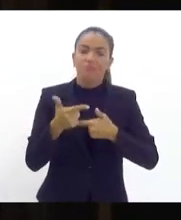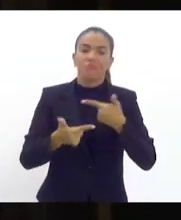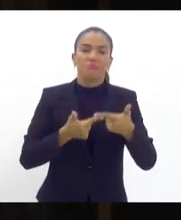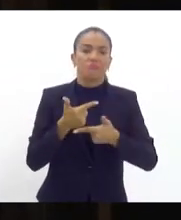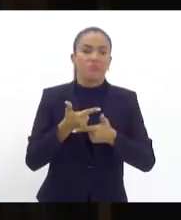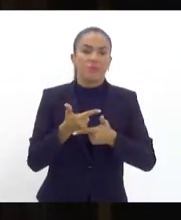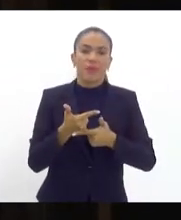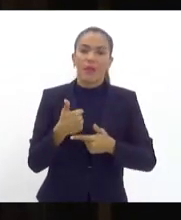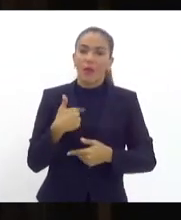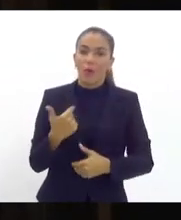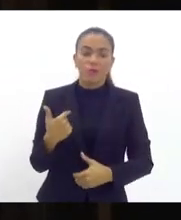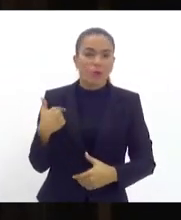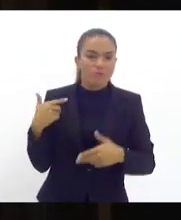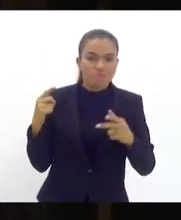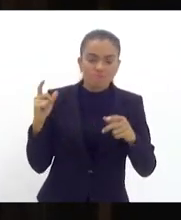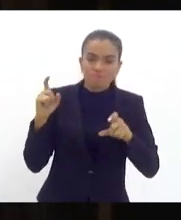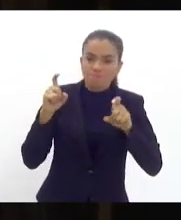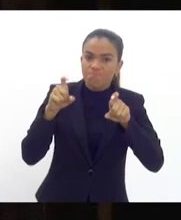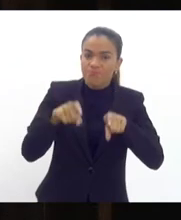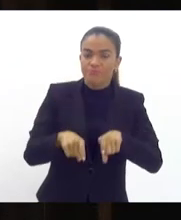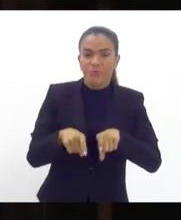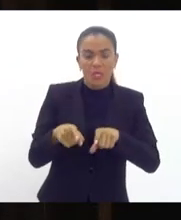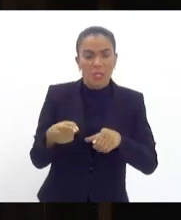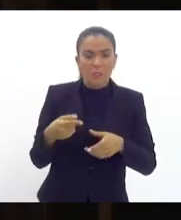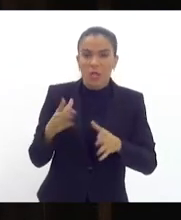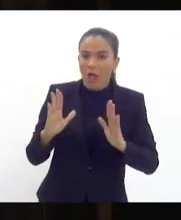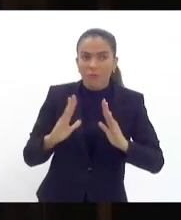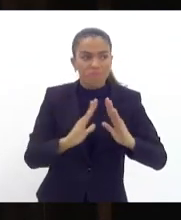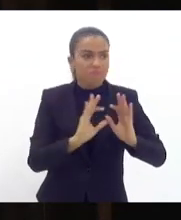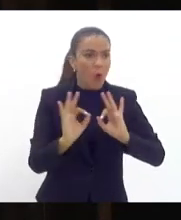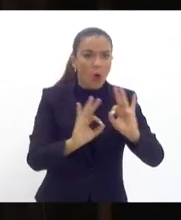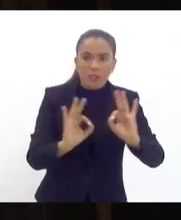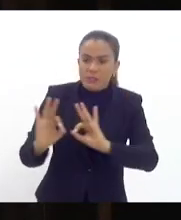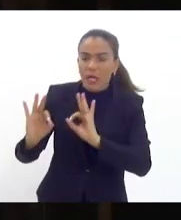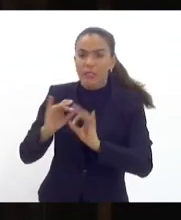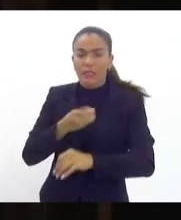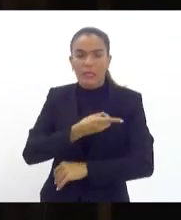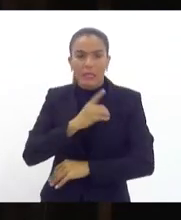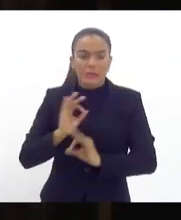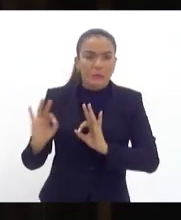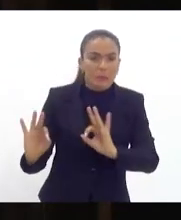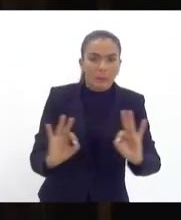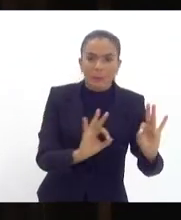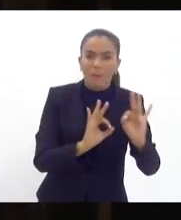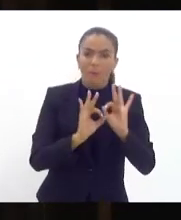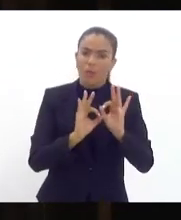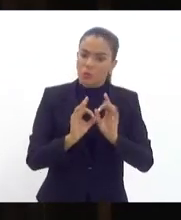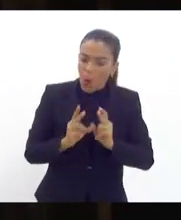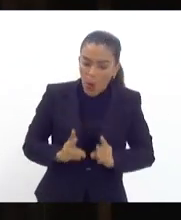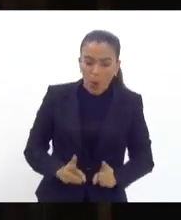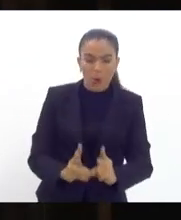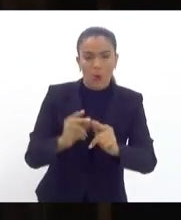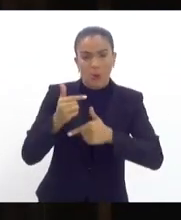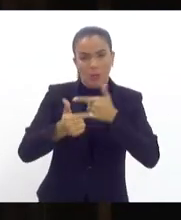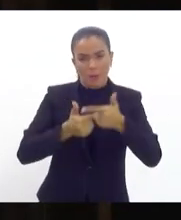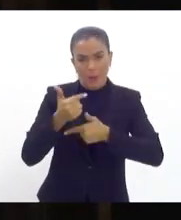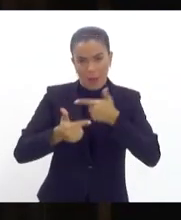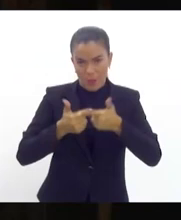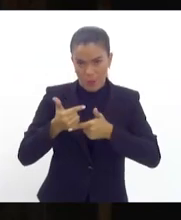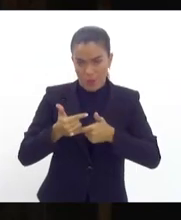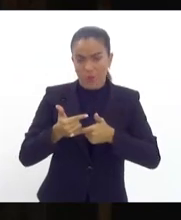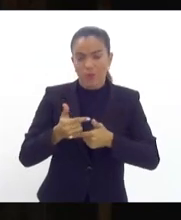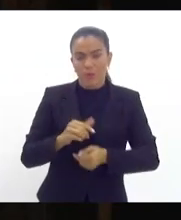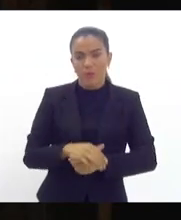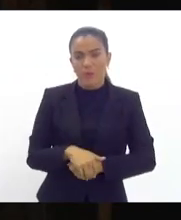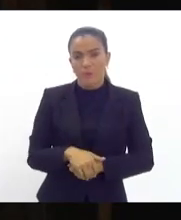organizada que não pudesse suceder e poder proceder no trabalho que já vinha sendo feito tanto qual